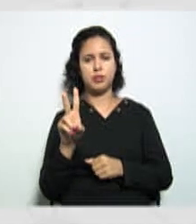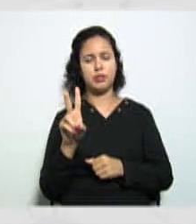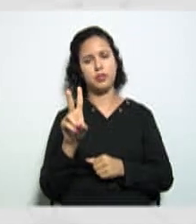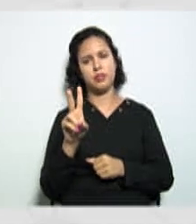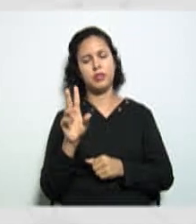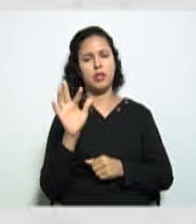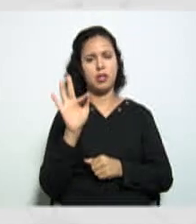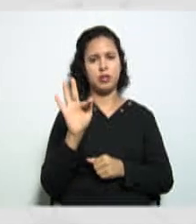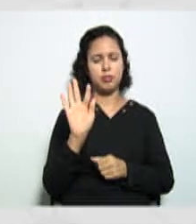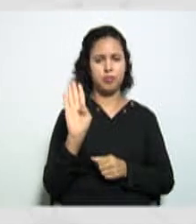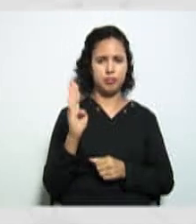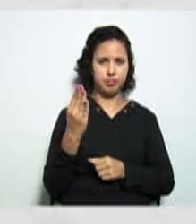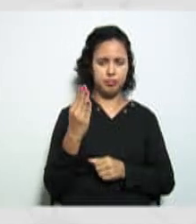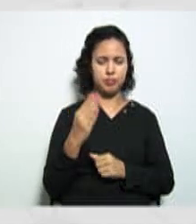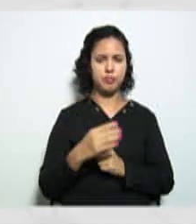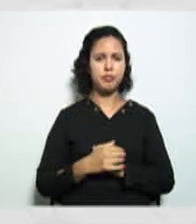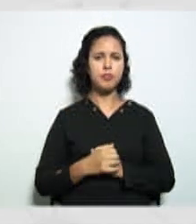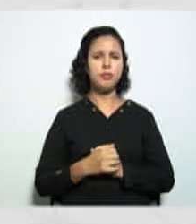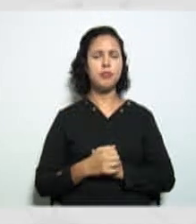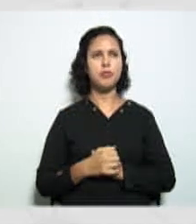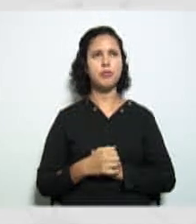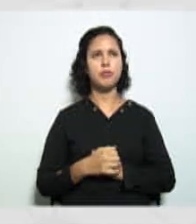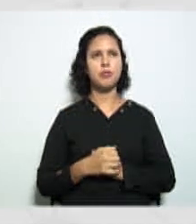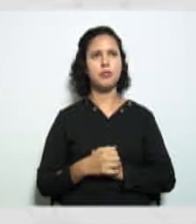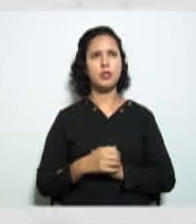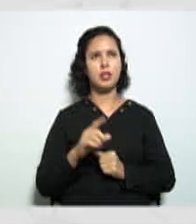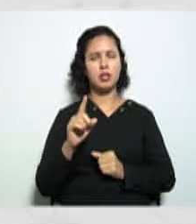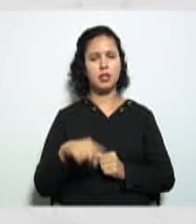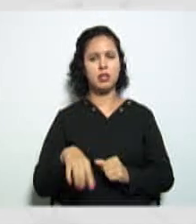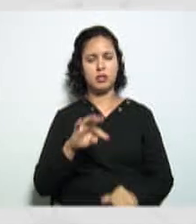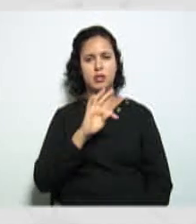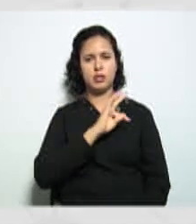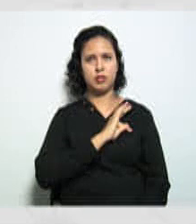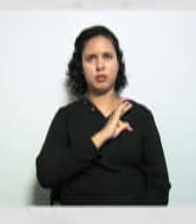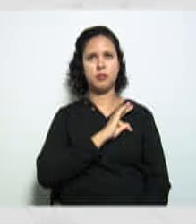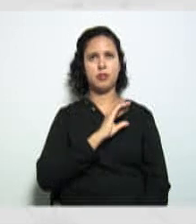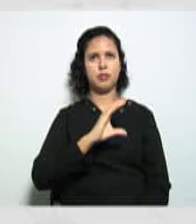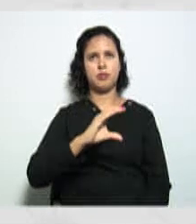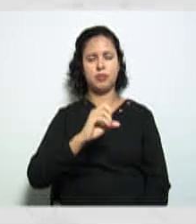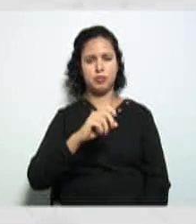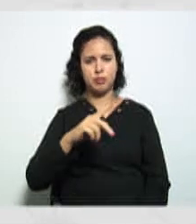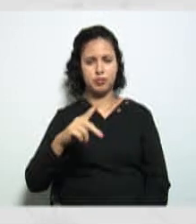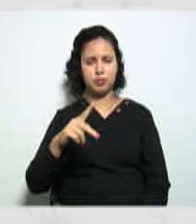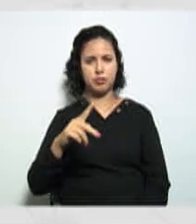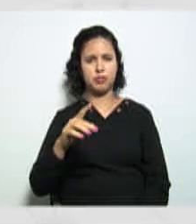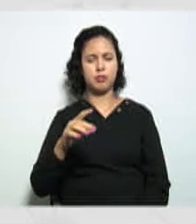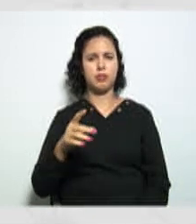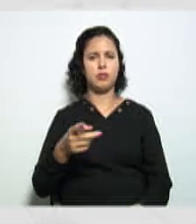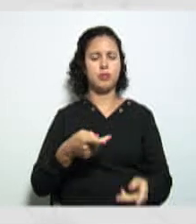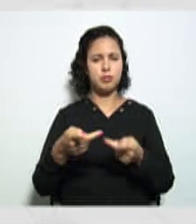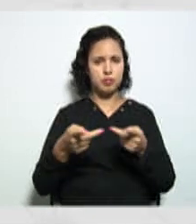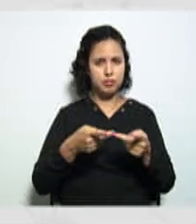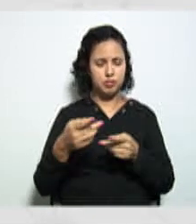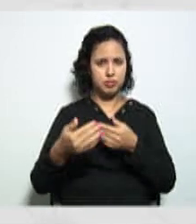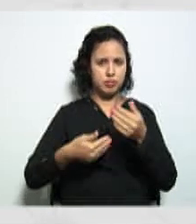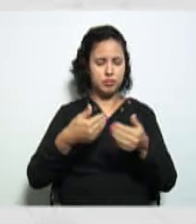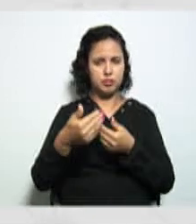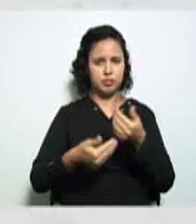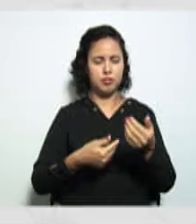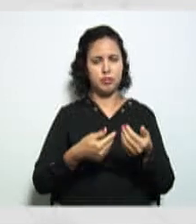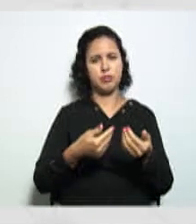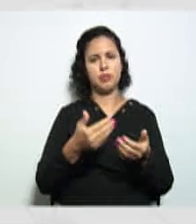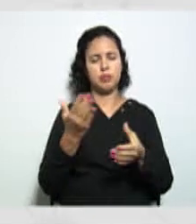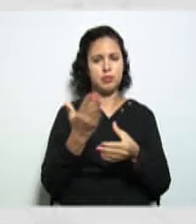falso. É competência do técnico em cooperativismo planejar e executar processos cooperativos?